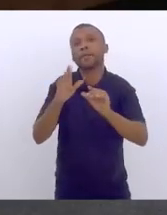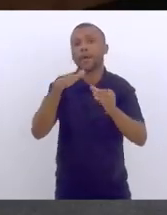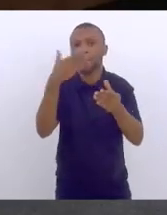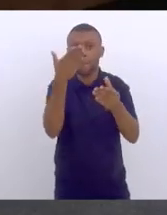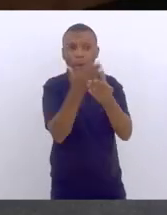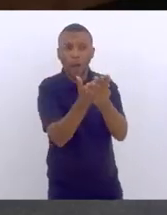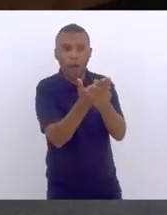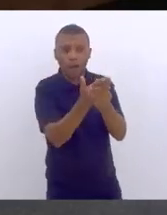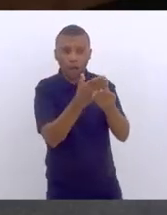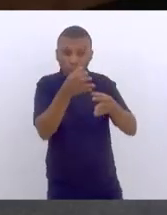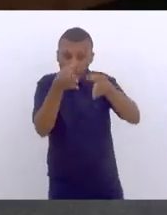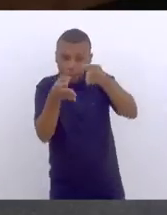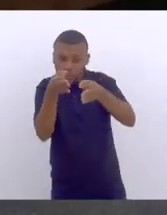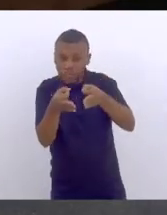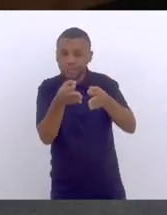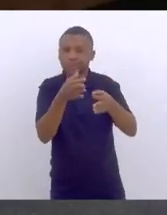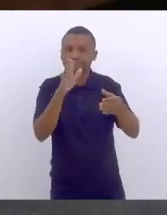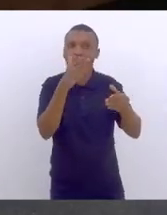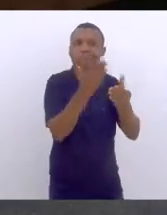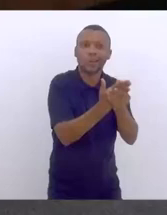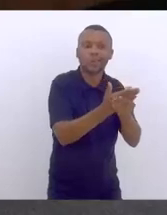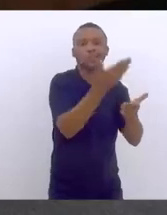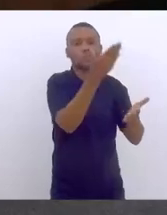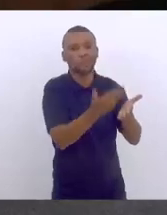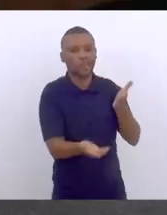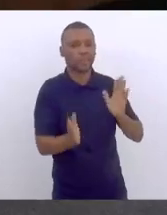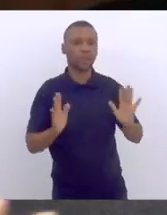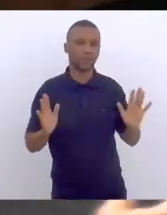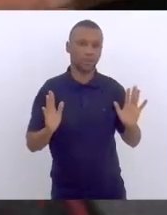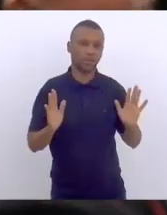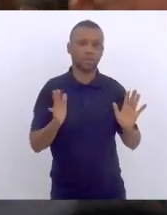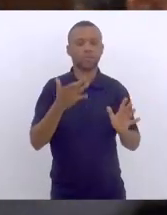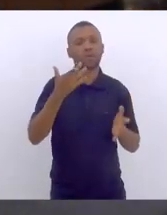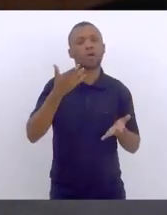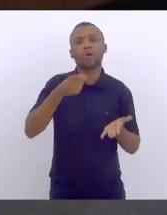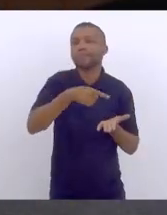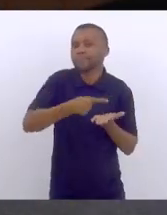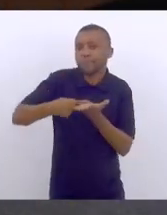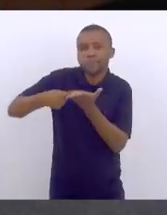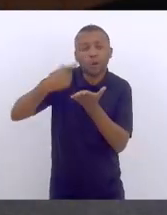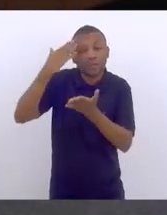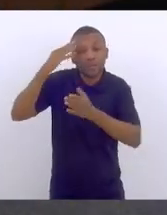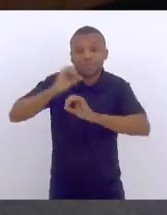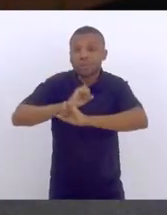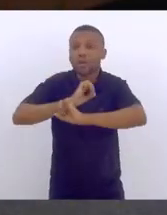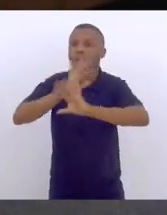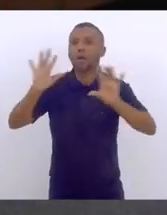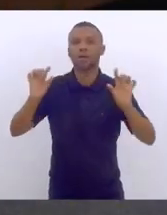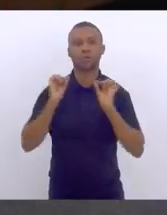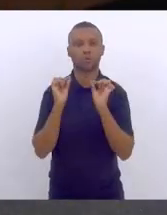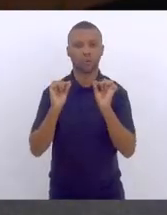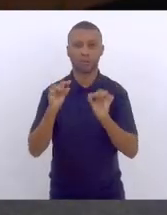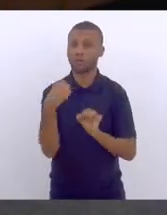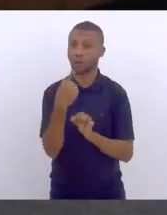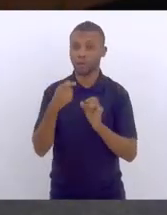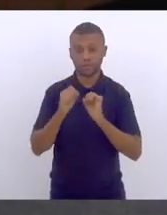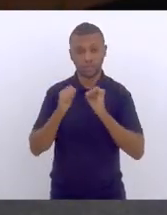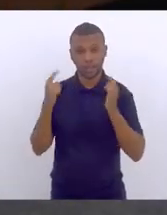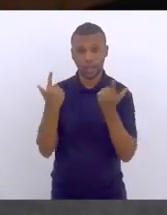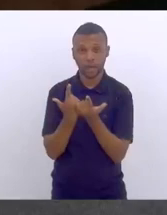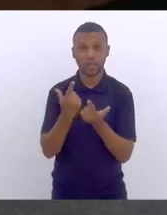em poucos dias. Então, tinha que ter um entendimento. O entendimento é o seguinte: nós, na Assembleia, temos o